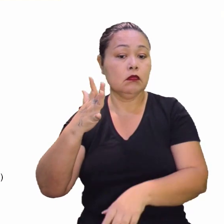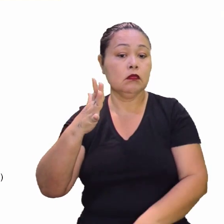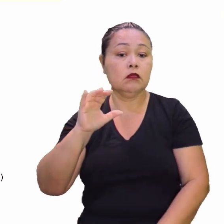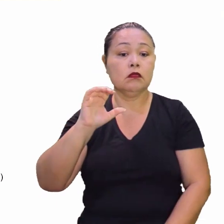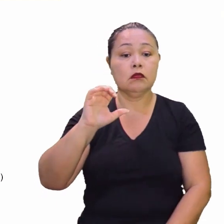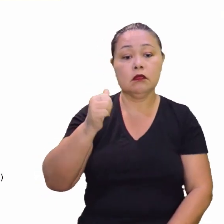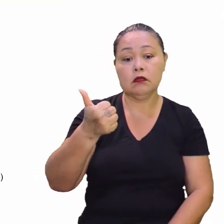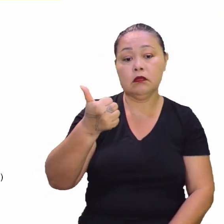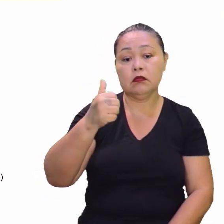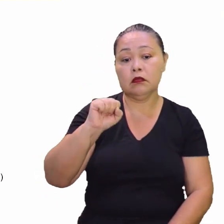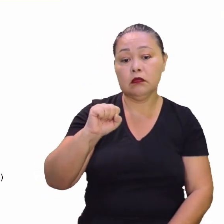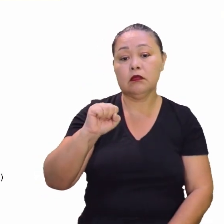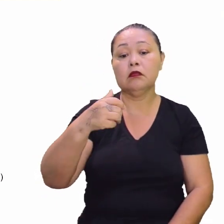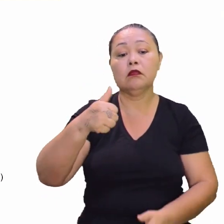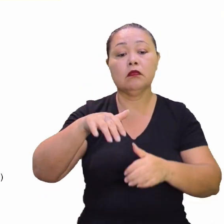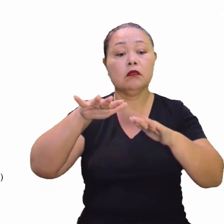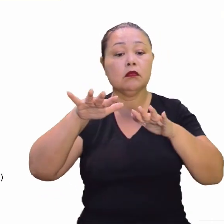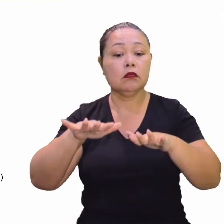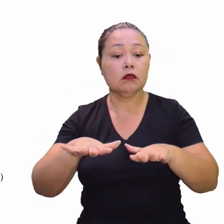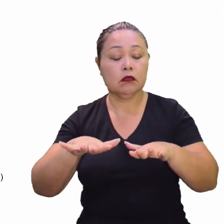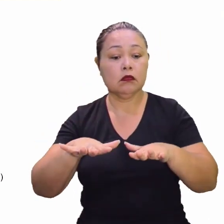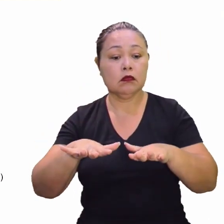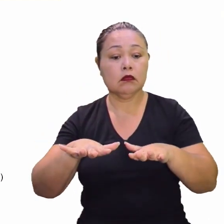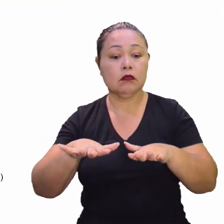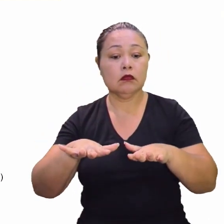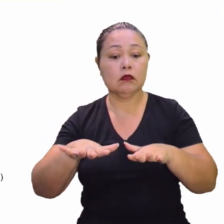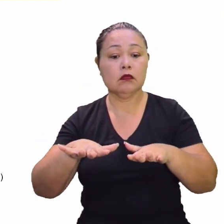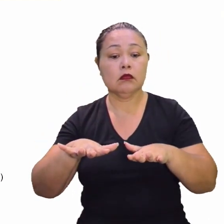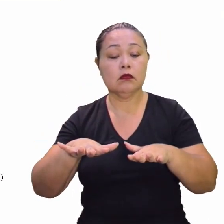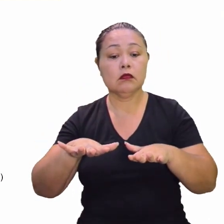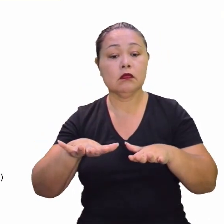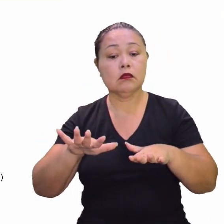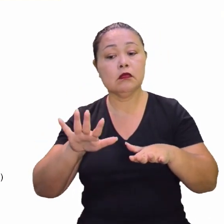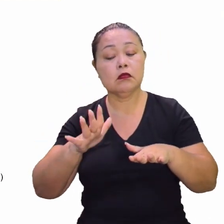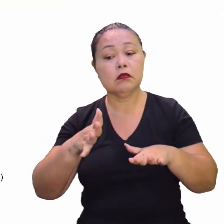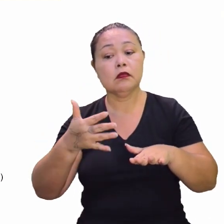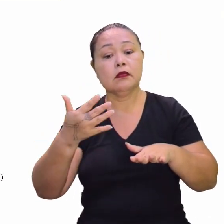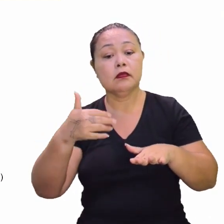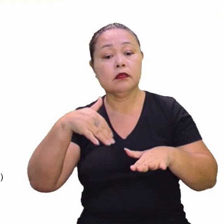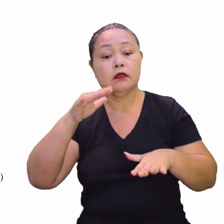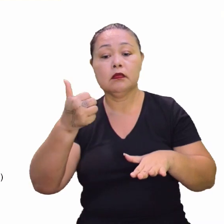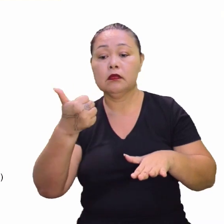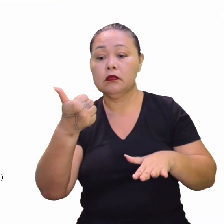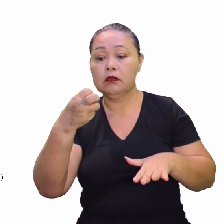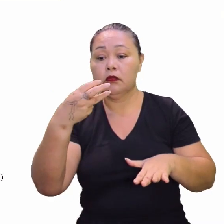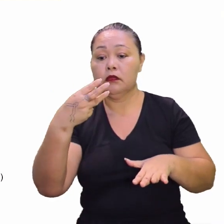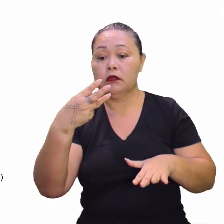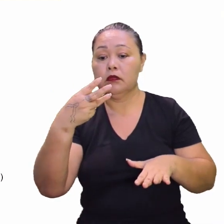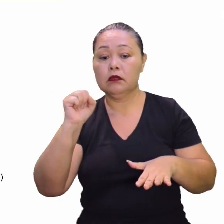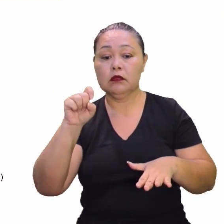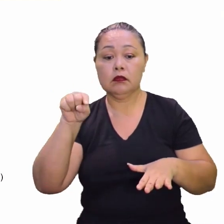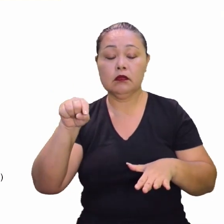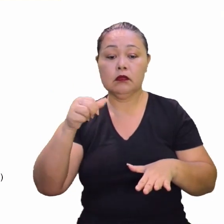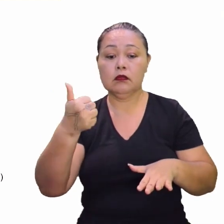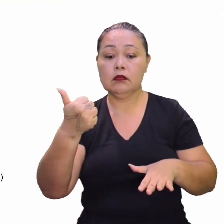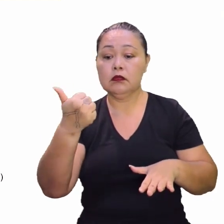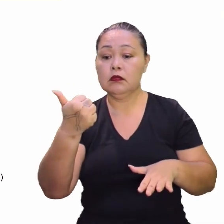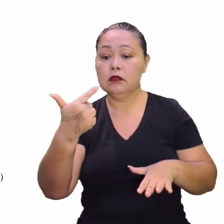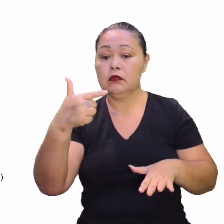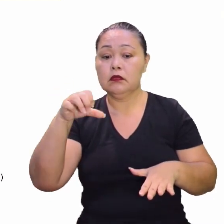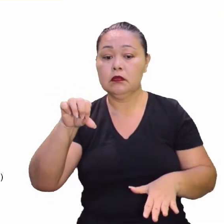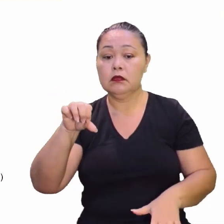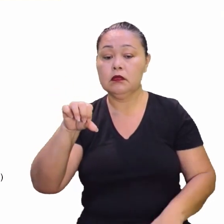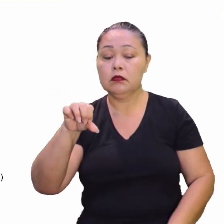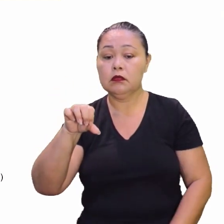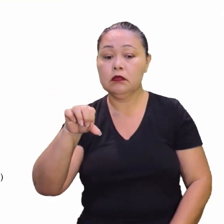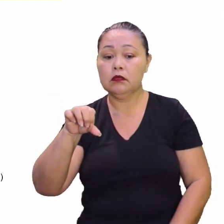delas, 18 são instaladas com potencial instalado de instalação de mais de 138 mil